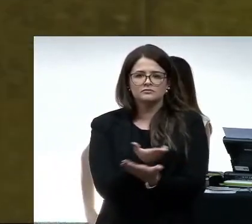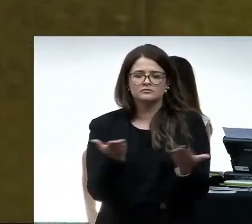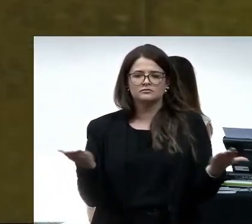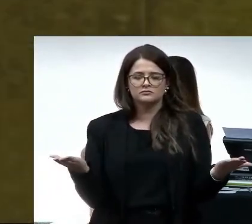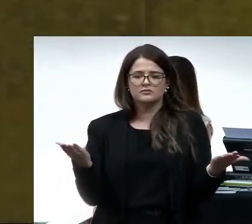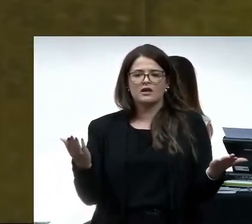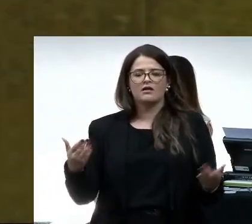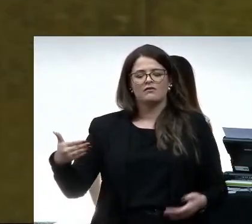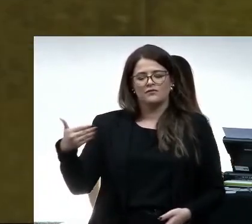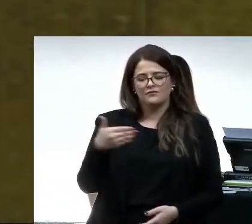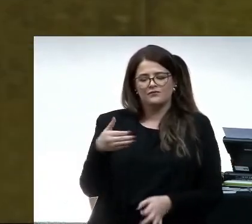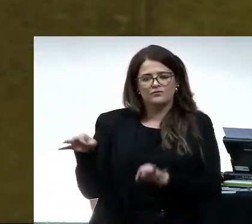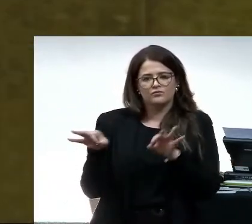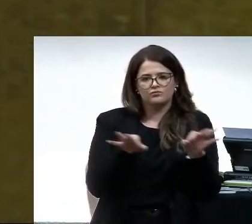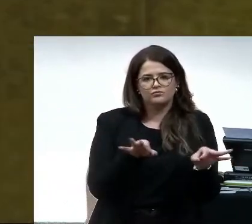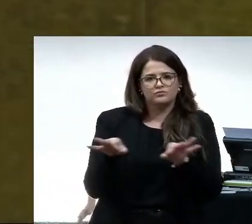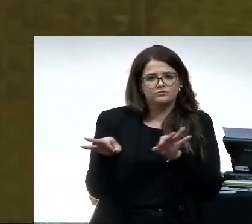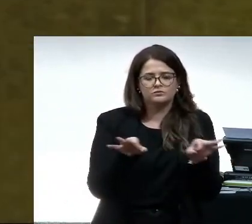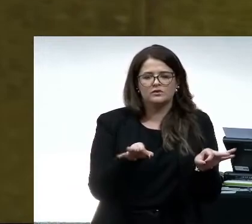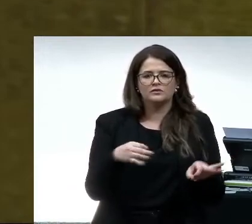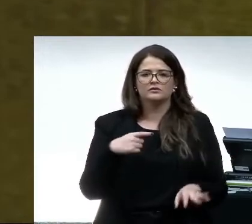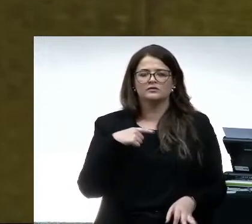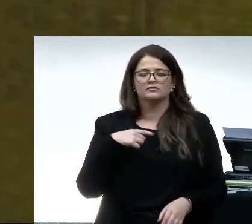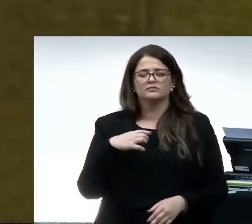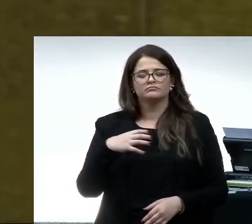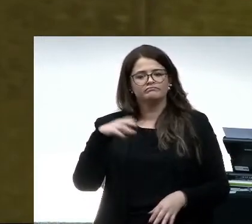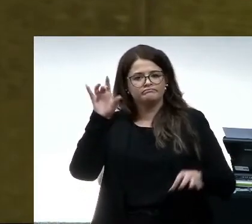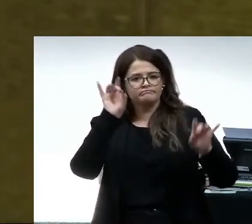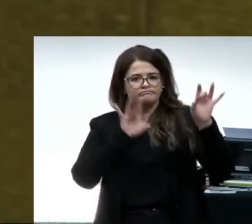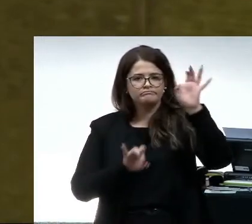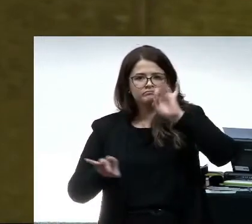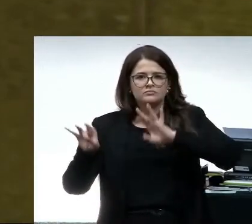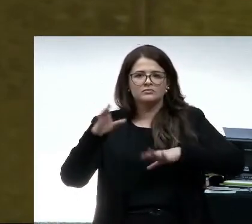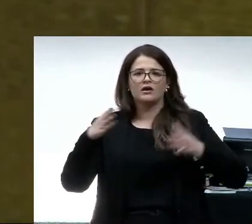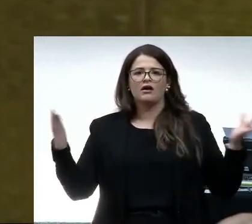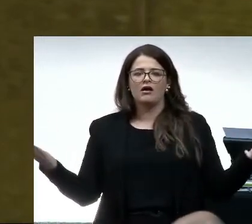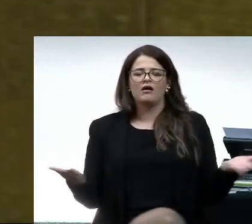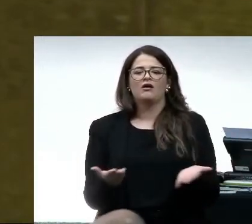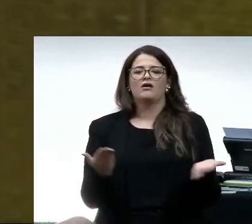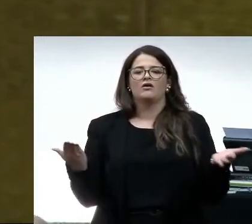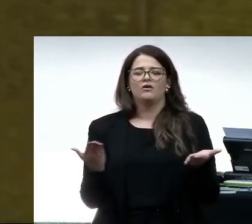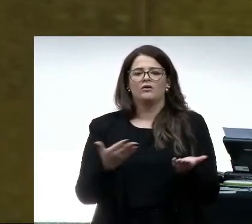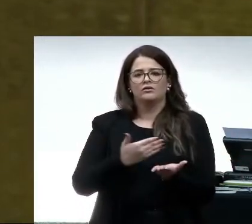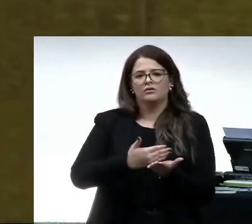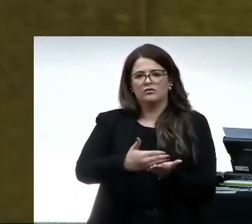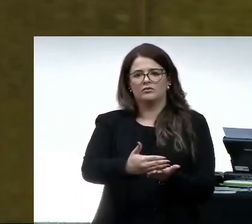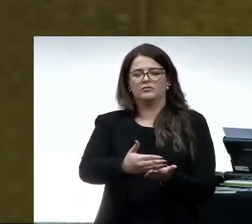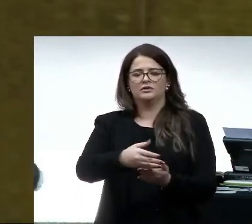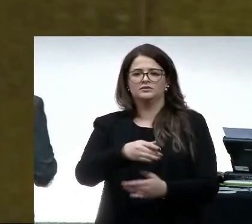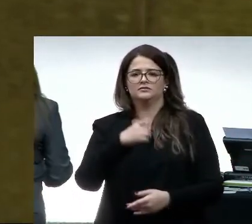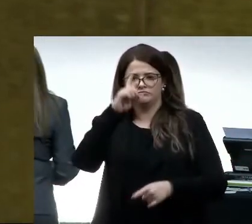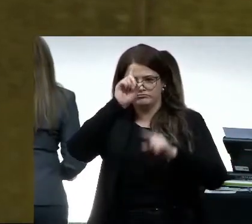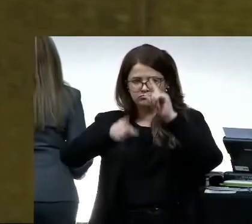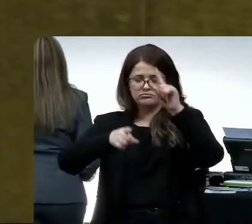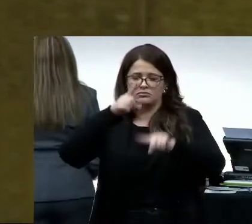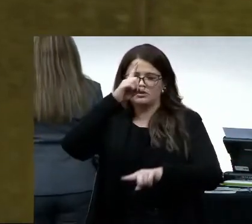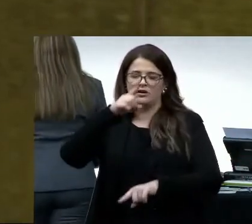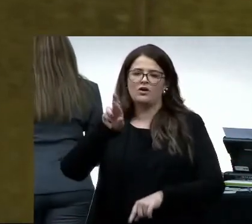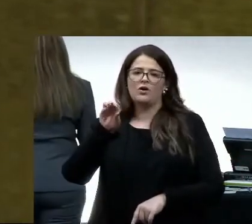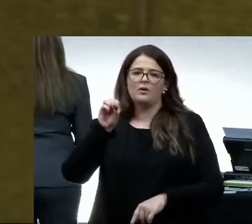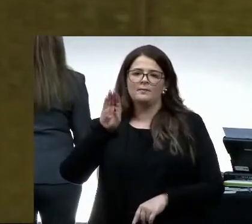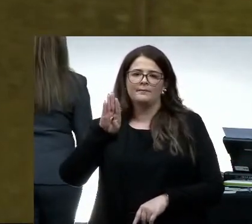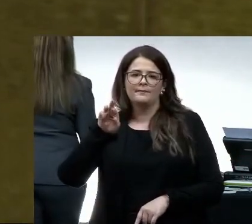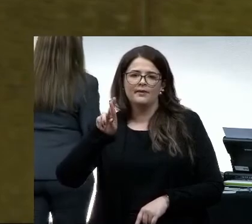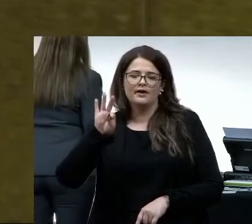honorários vitalícios aqui presentes que prestigiam este momento solene de posse, nosso MHV Roberto